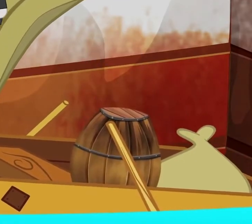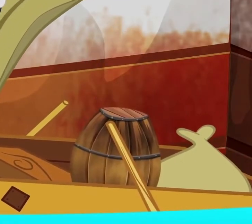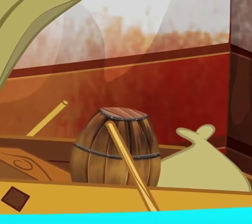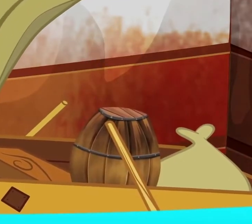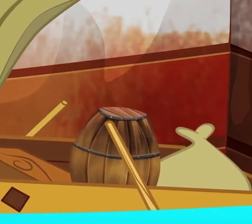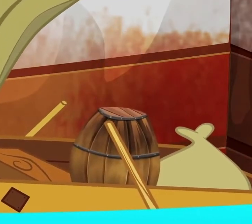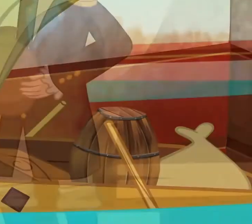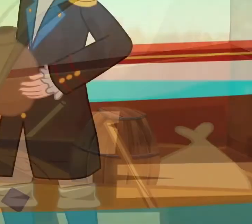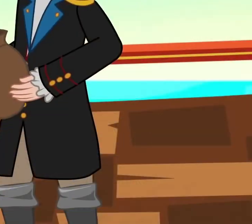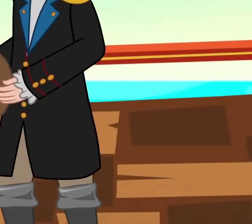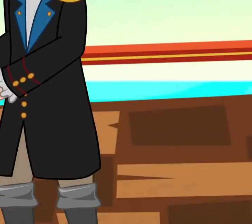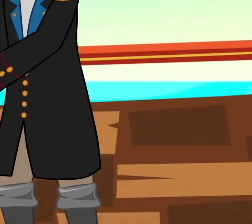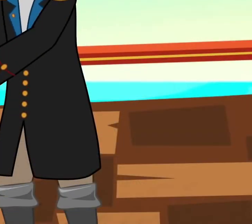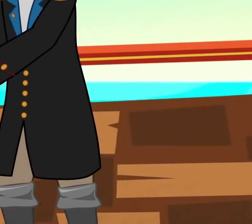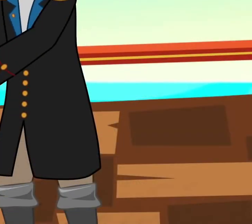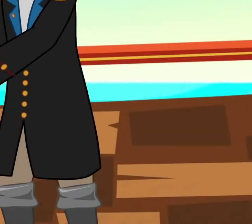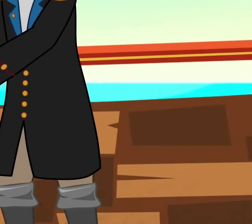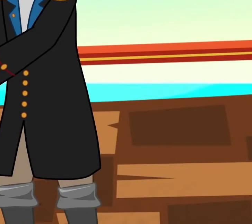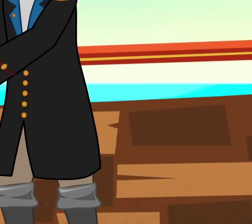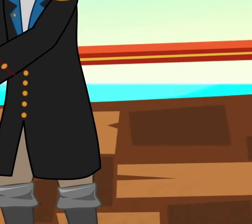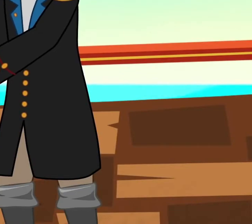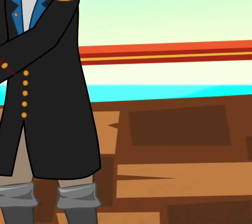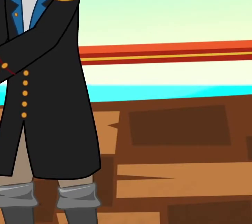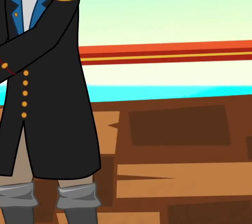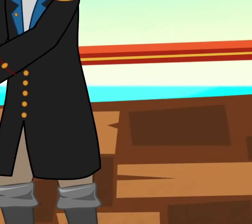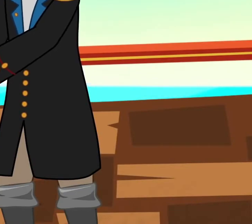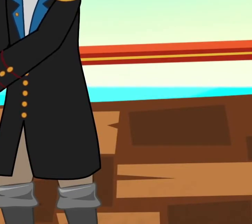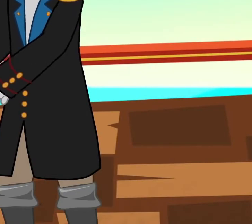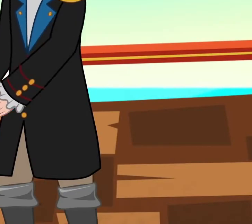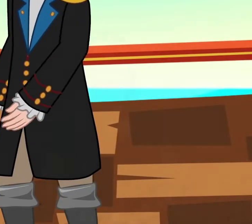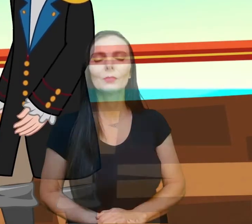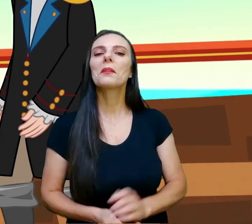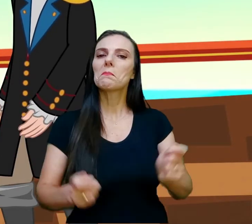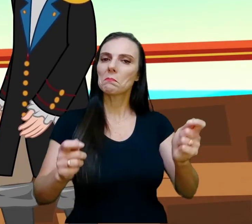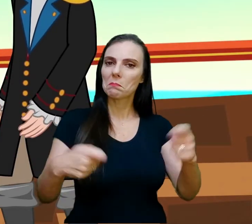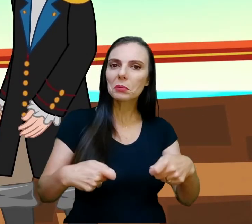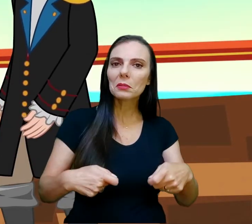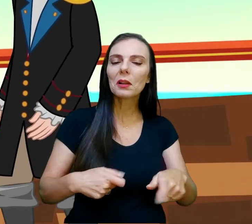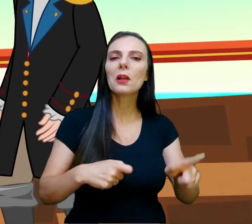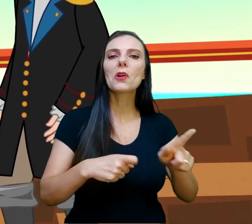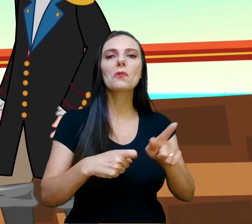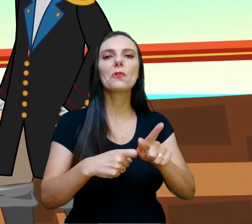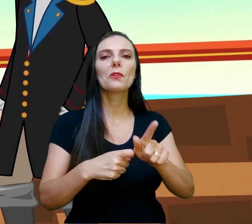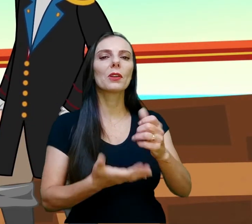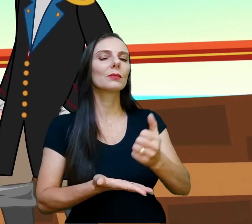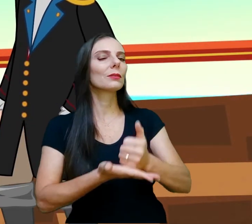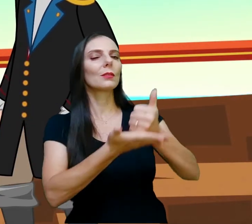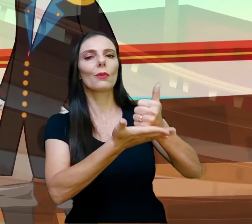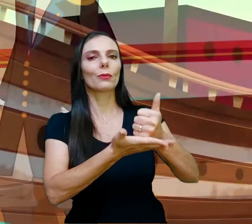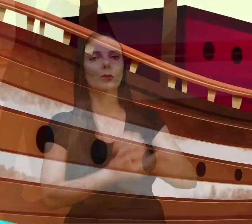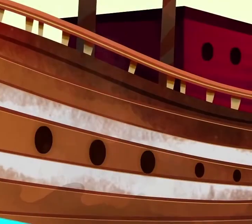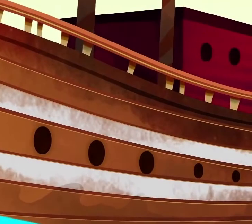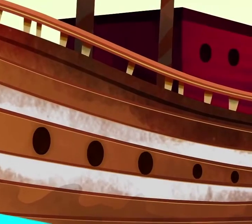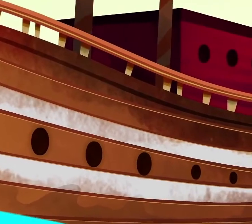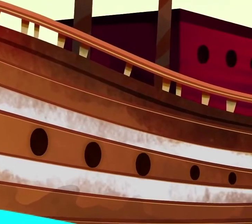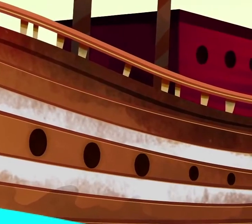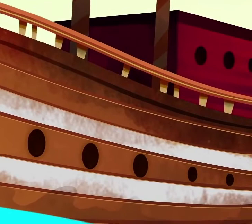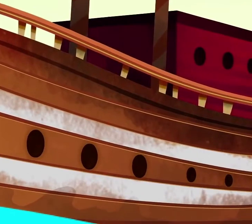E então, Gulliver foi